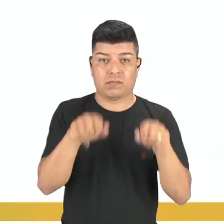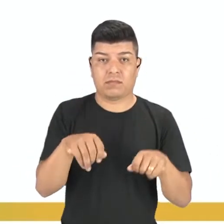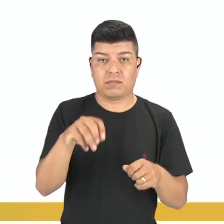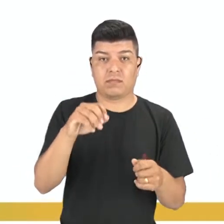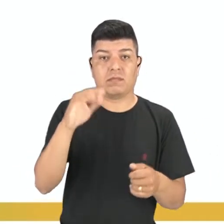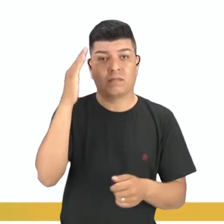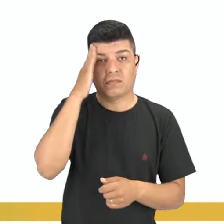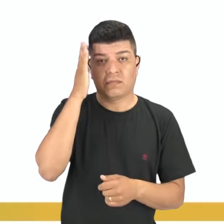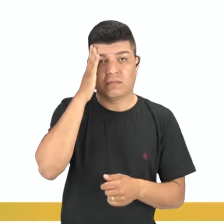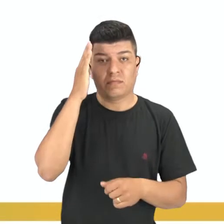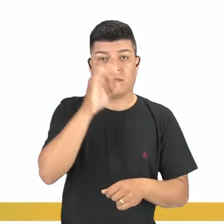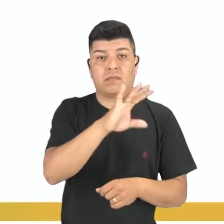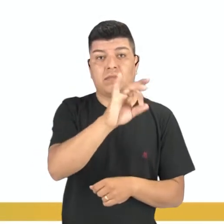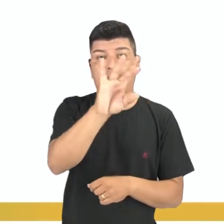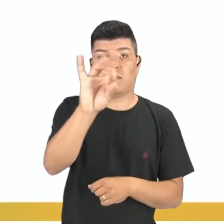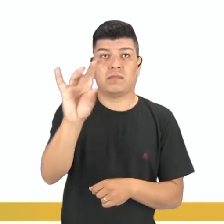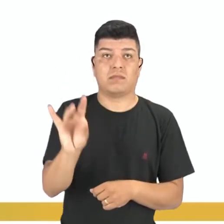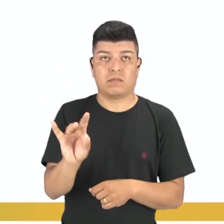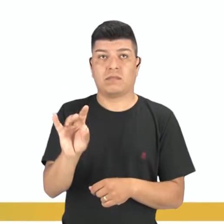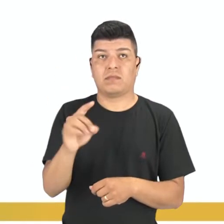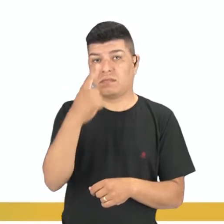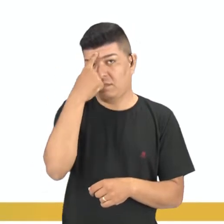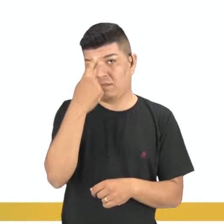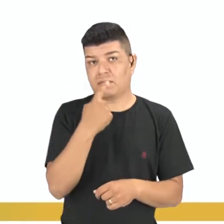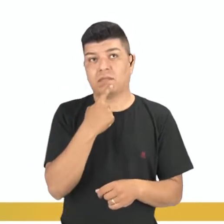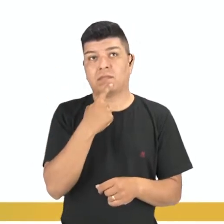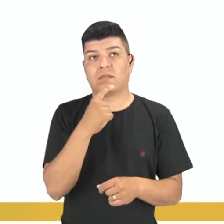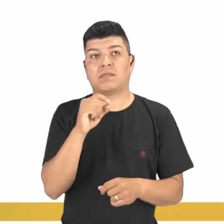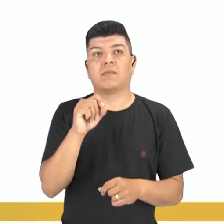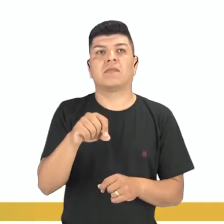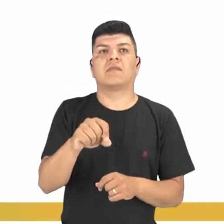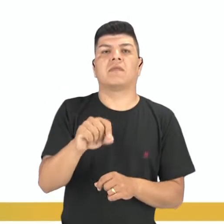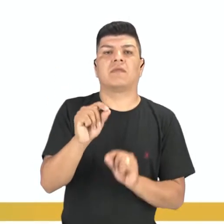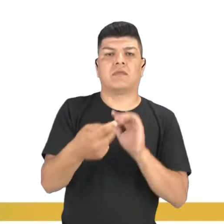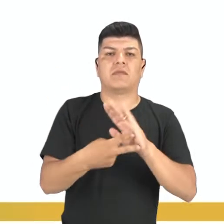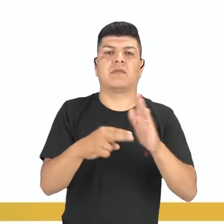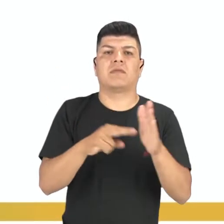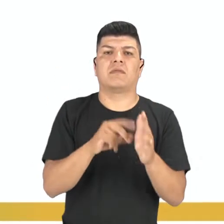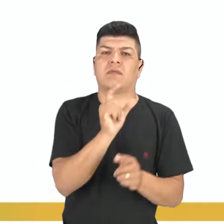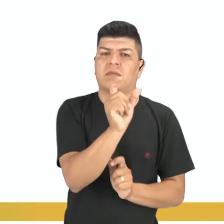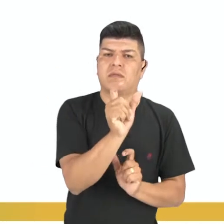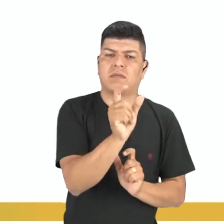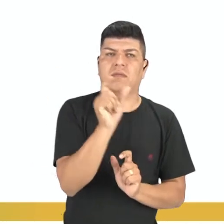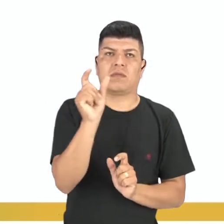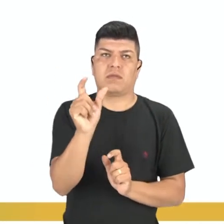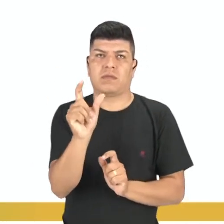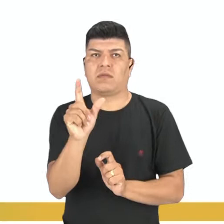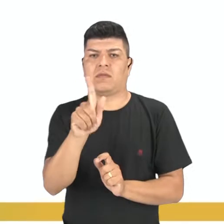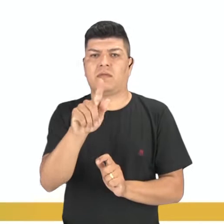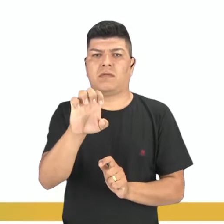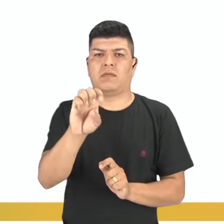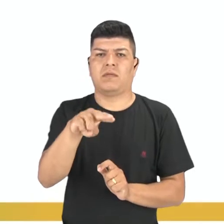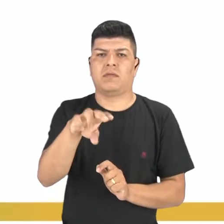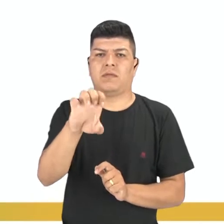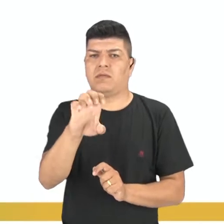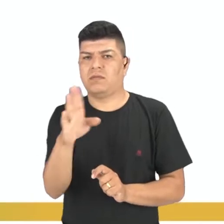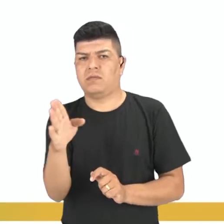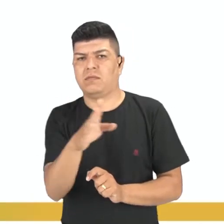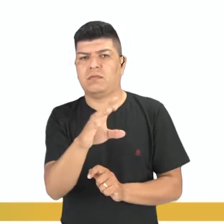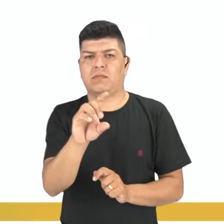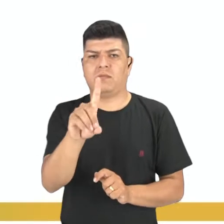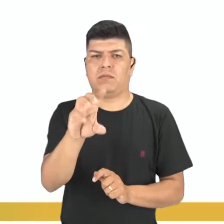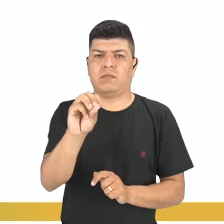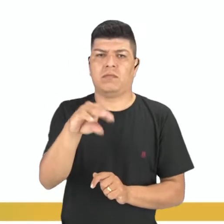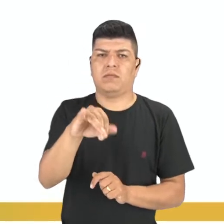possa compreender cada um desse termo aí ó tá o quê que é um Alelo que é um fenótipo né O que é um gene recessivo dominante